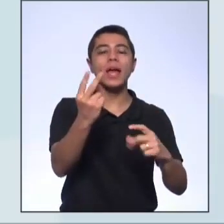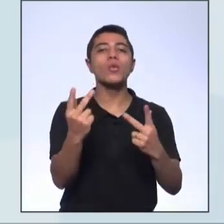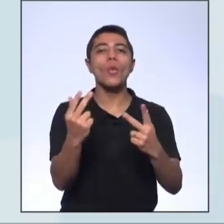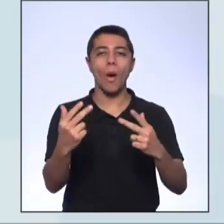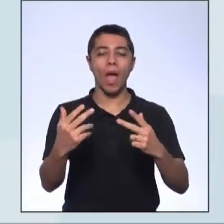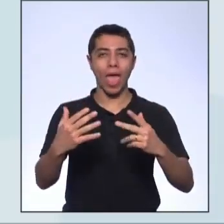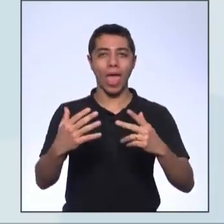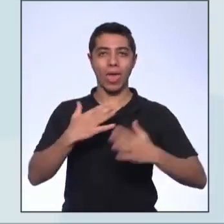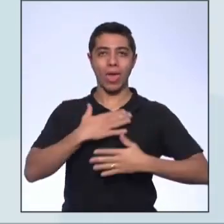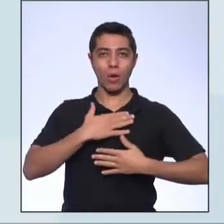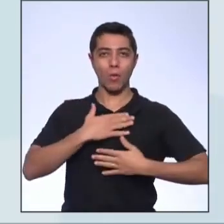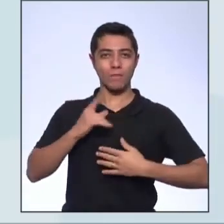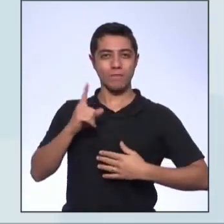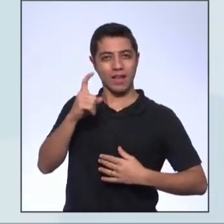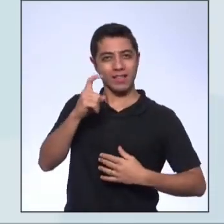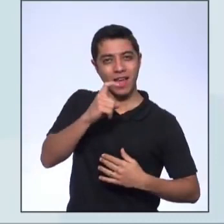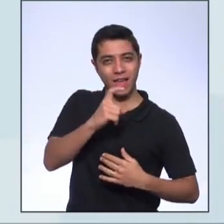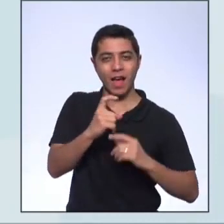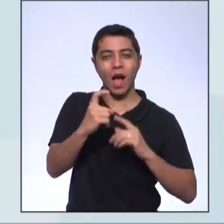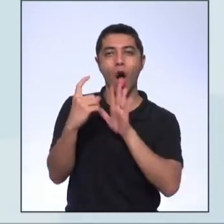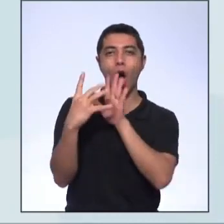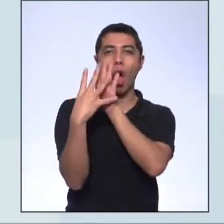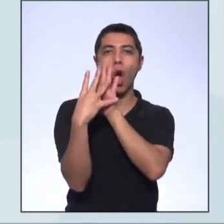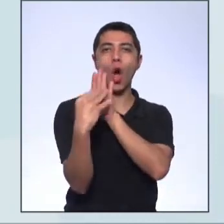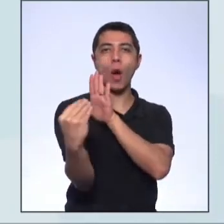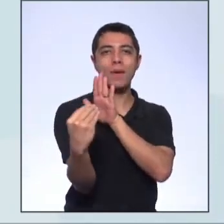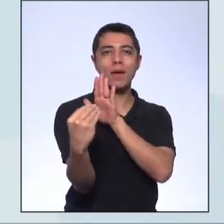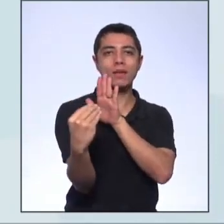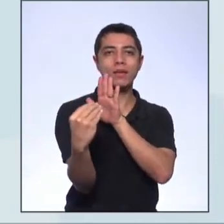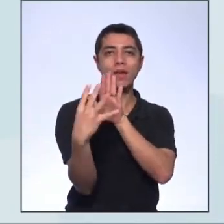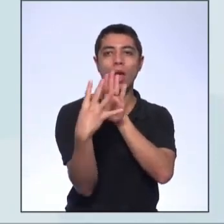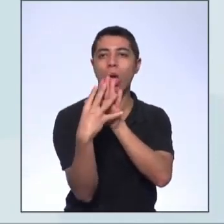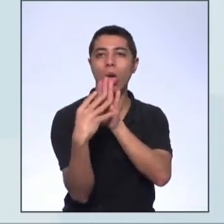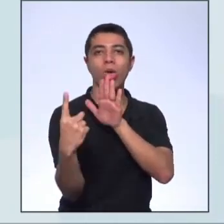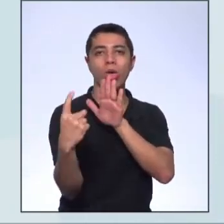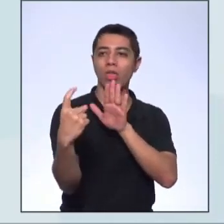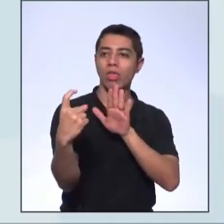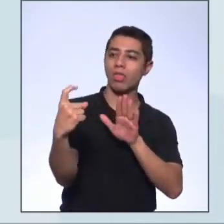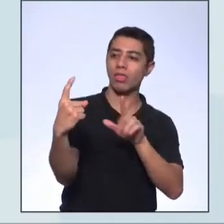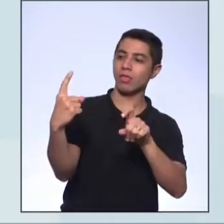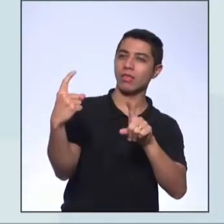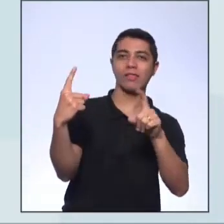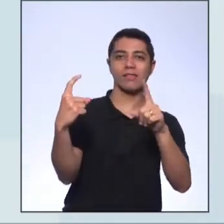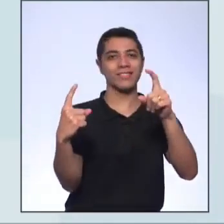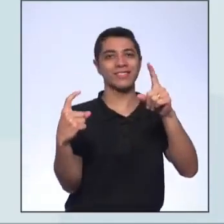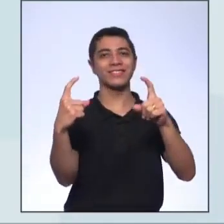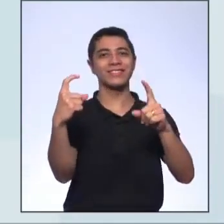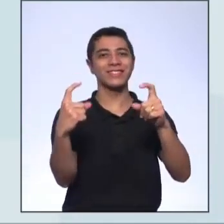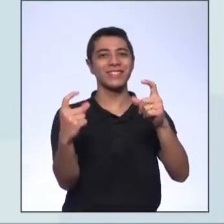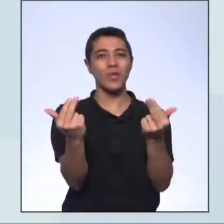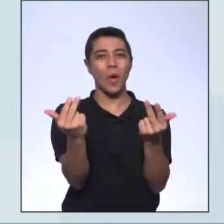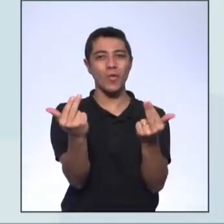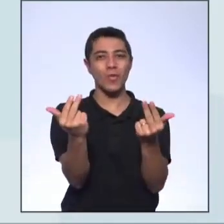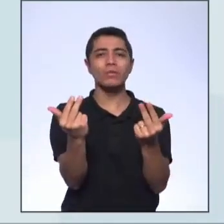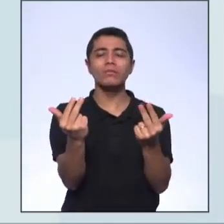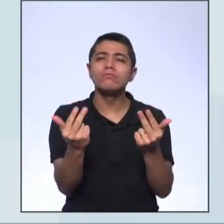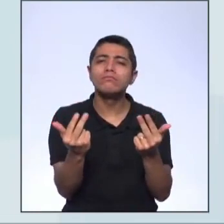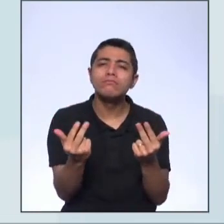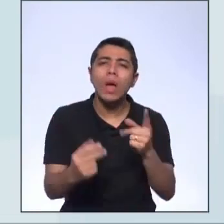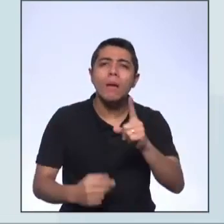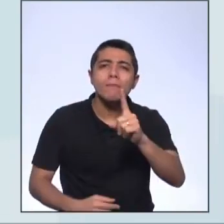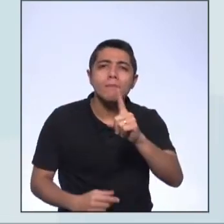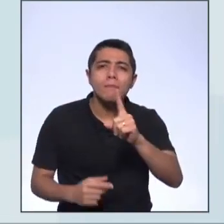Aline? Isso mesmo. Só que, como que ela faz para trocar material genético, gente? Quando a gente, nesse processo aí